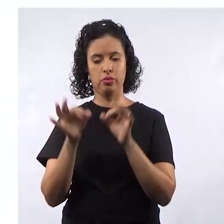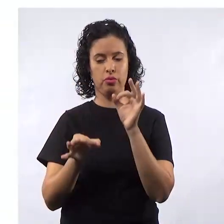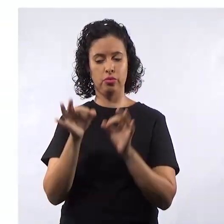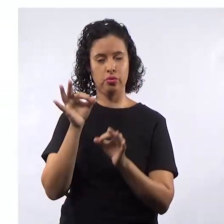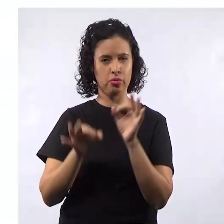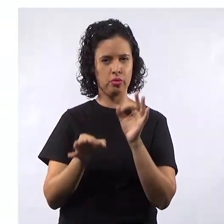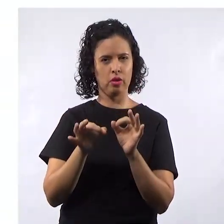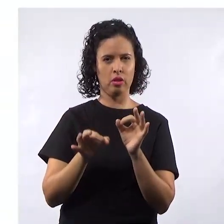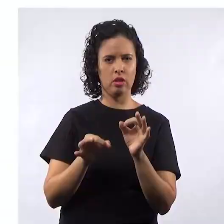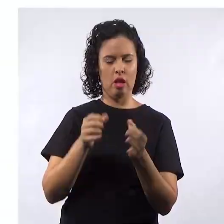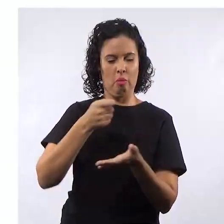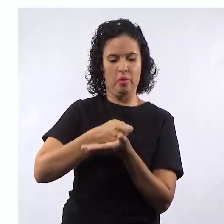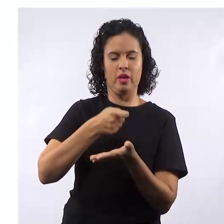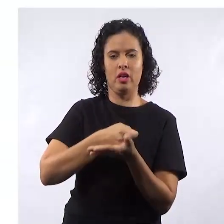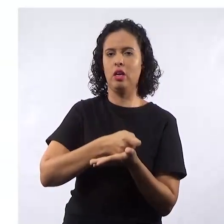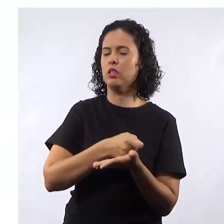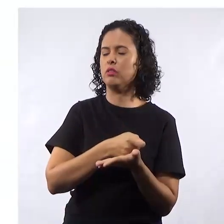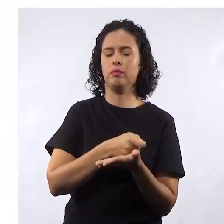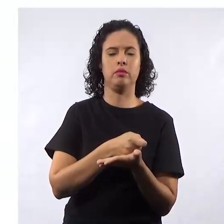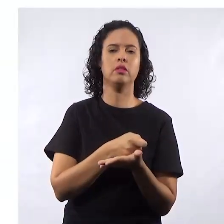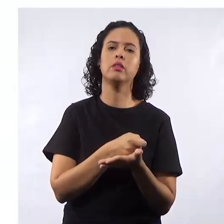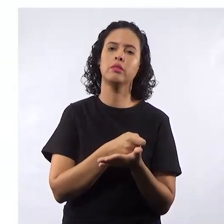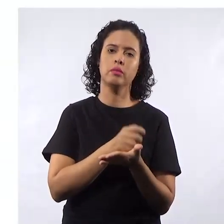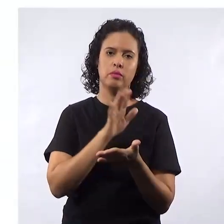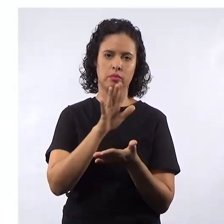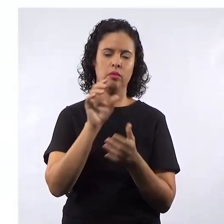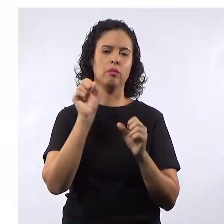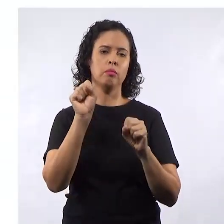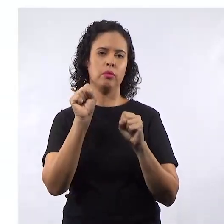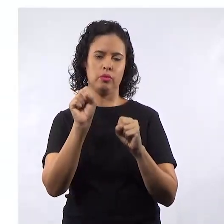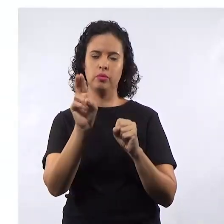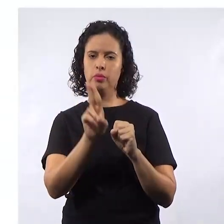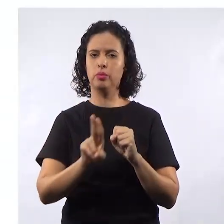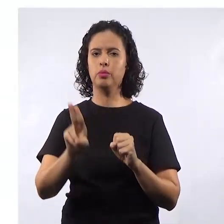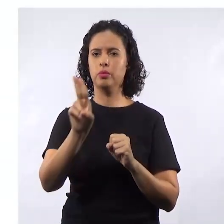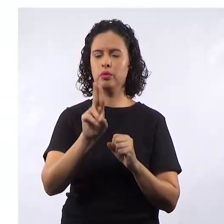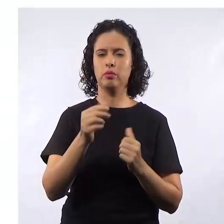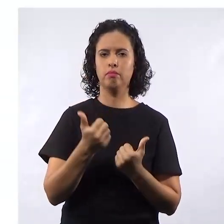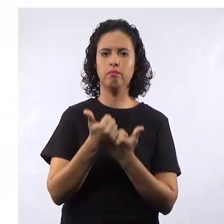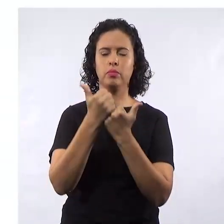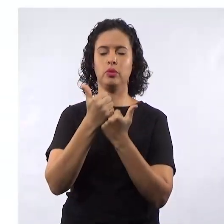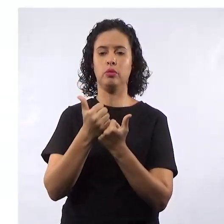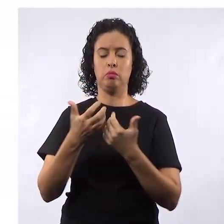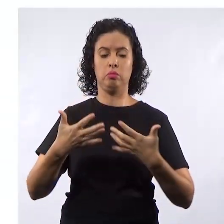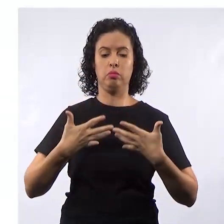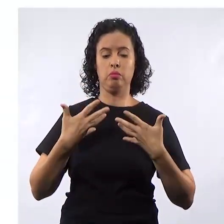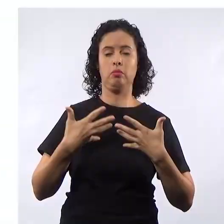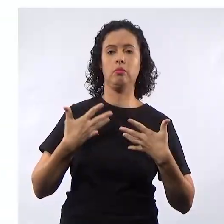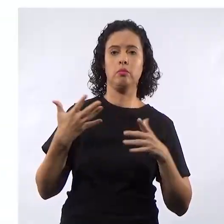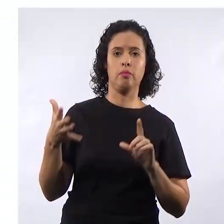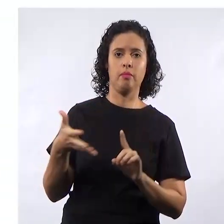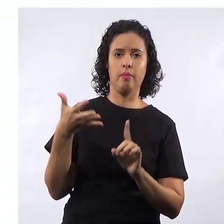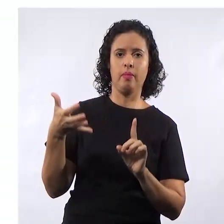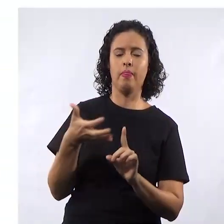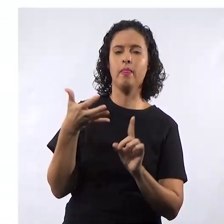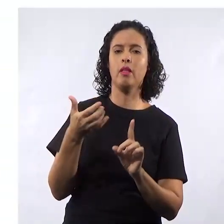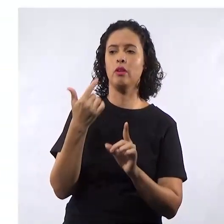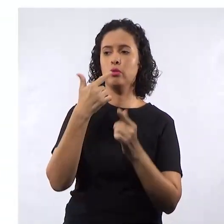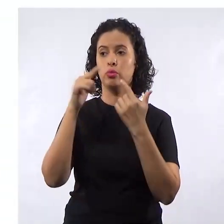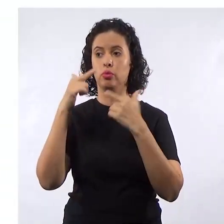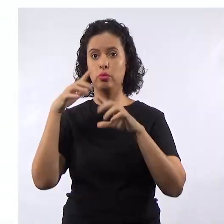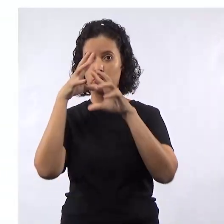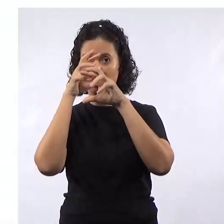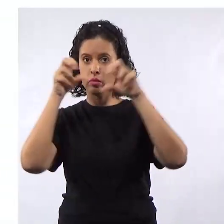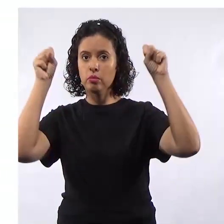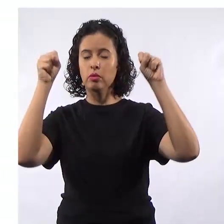não é obrigado, perdão, a seguir uma jurisprudência, mas ele pode estar, de fato, assim, sendo motivado conforme as decisões dos outros